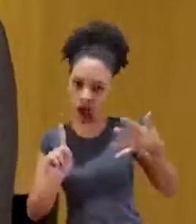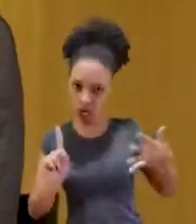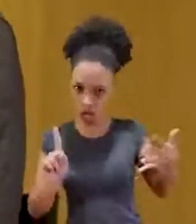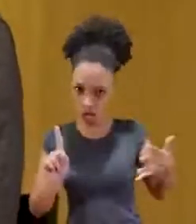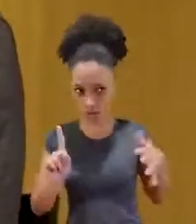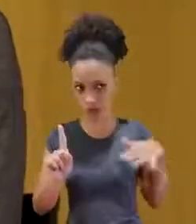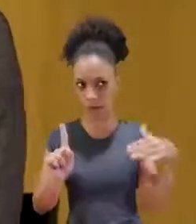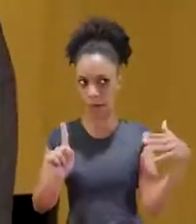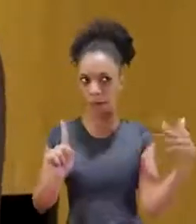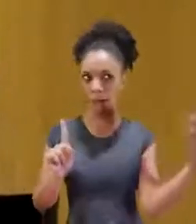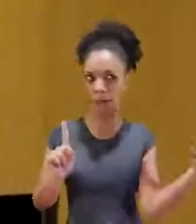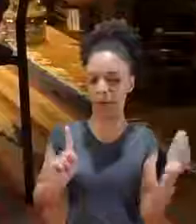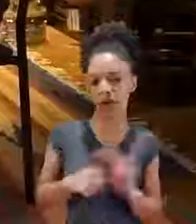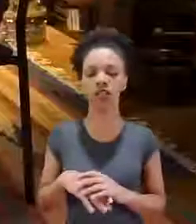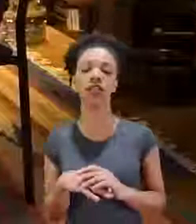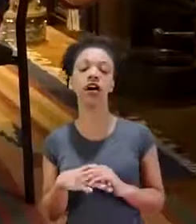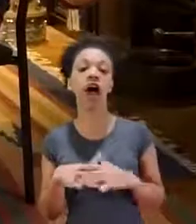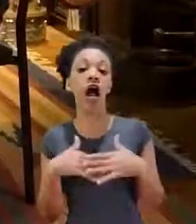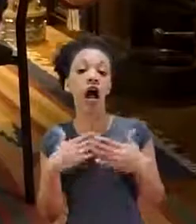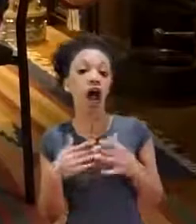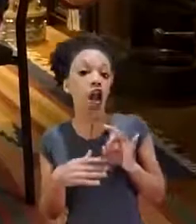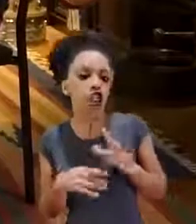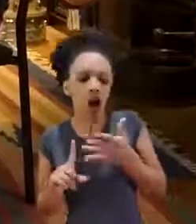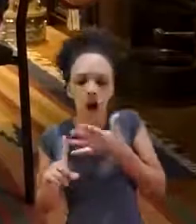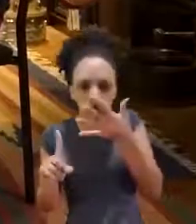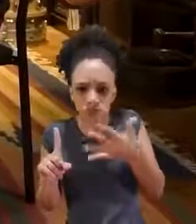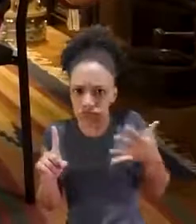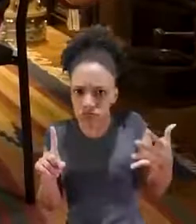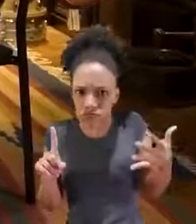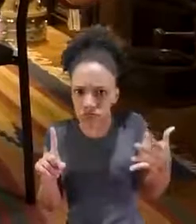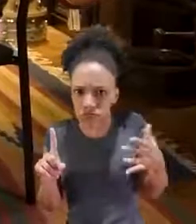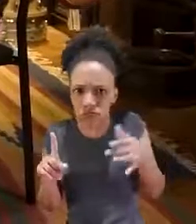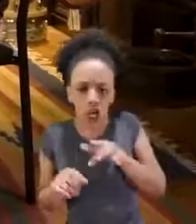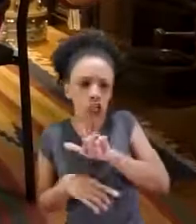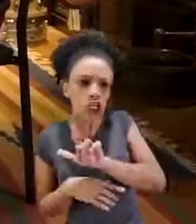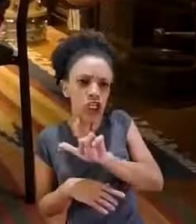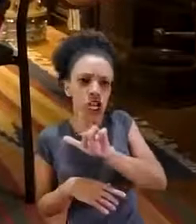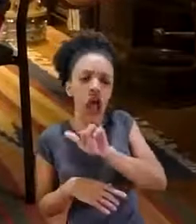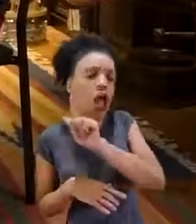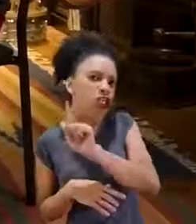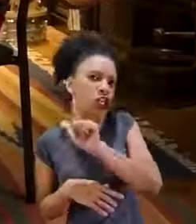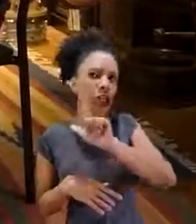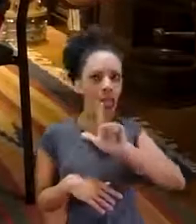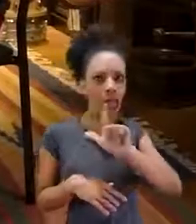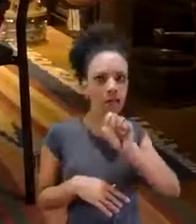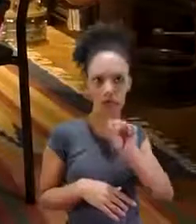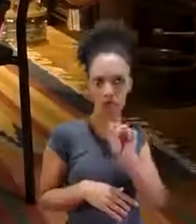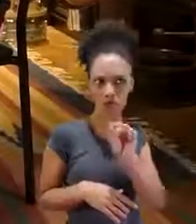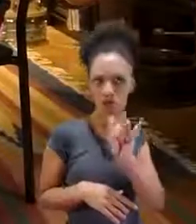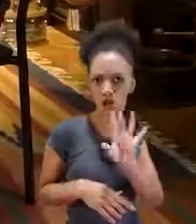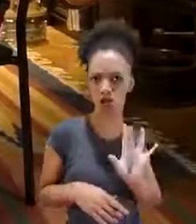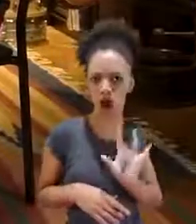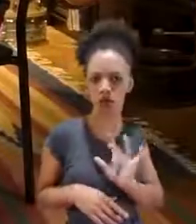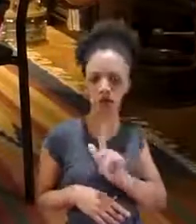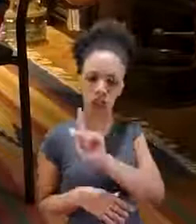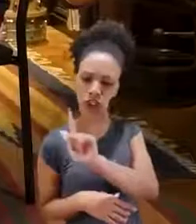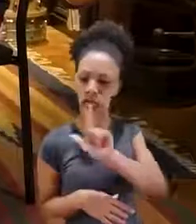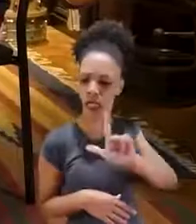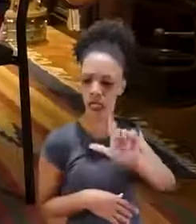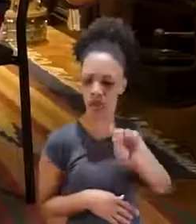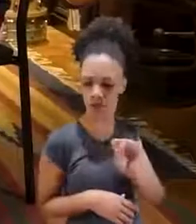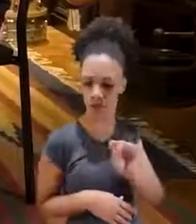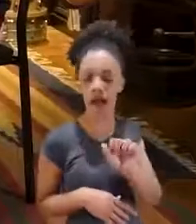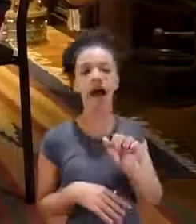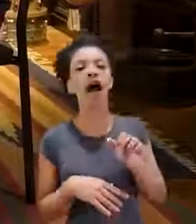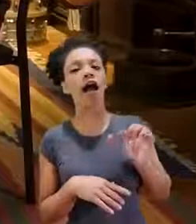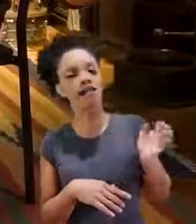GVT MP3 para sábado mesmo é mais nove era só LGBT GLS GL f&s LS ela era